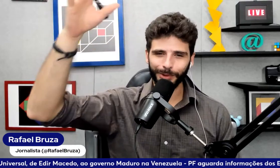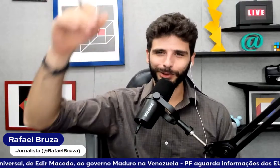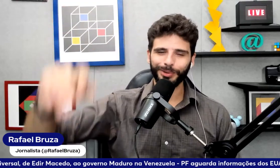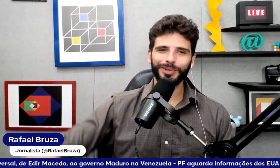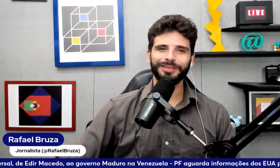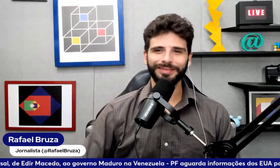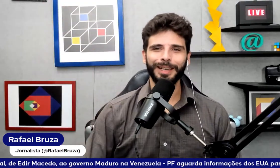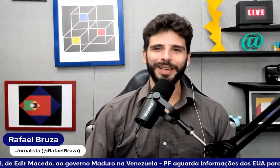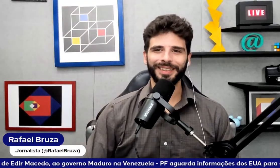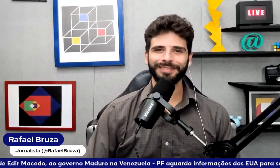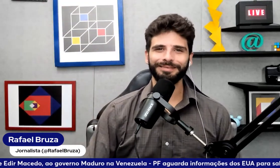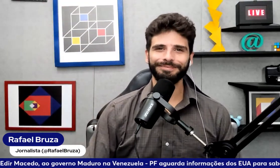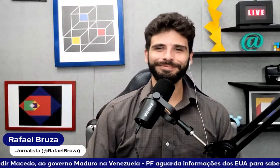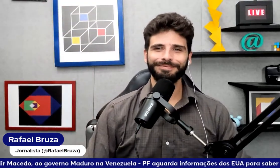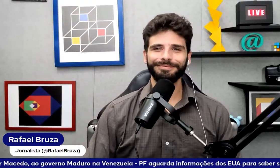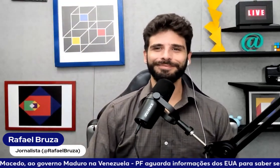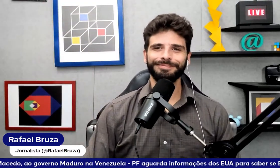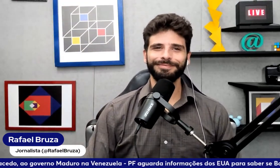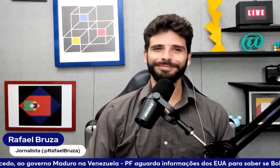gente estamos juntos até mais